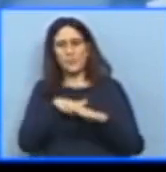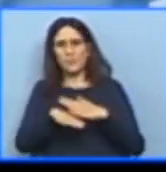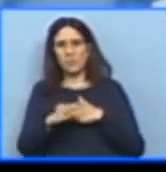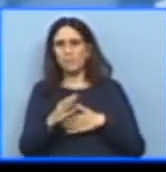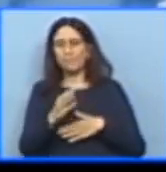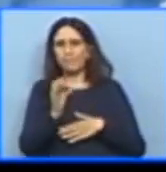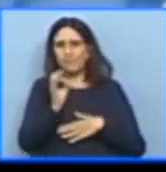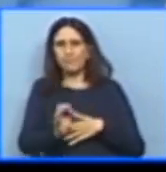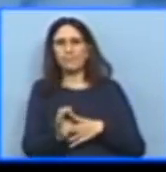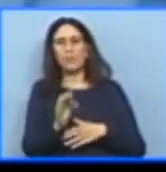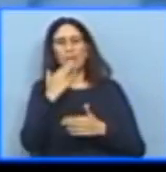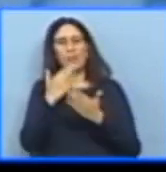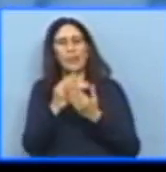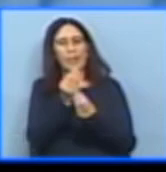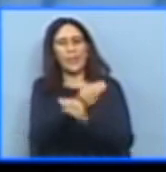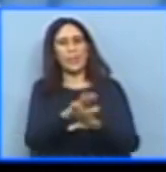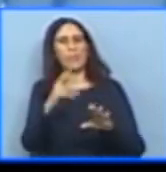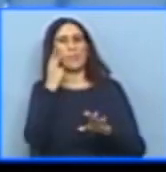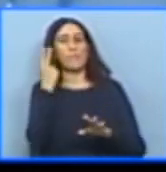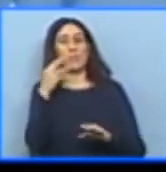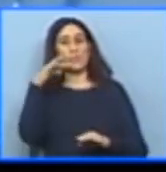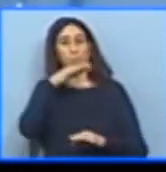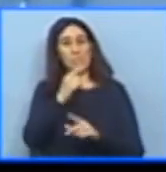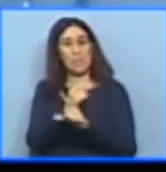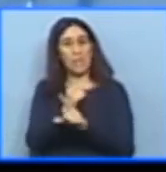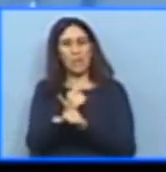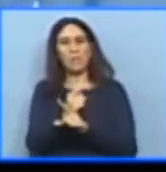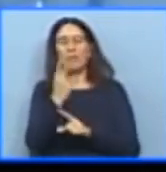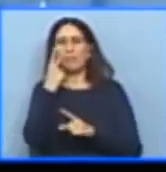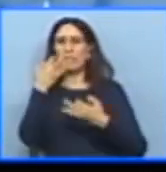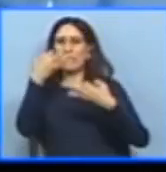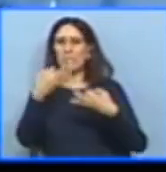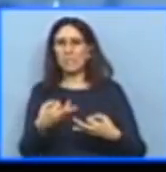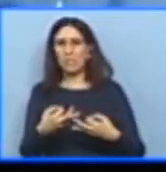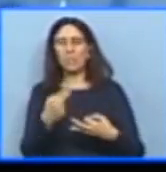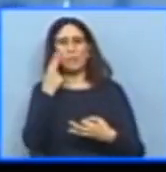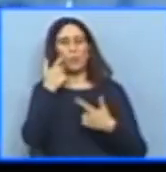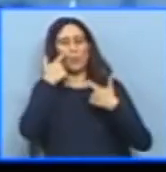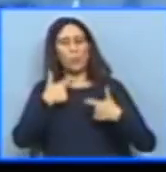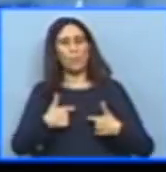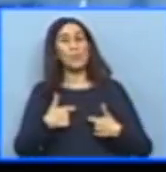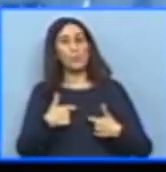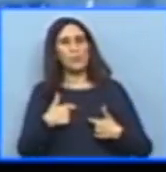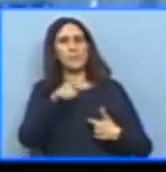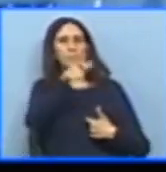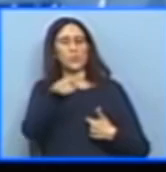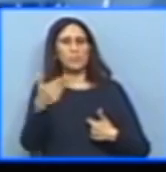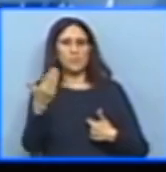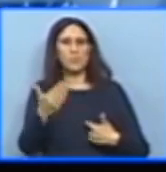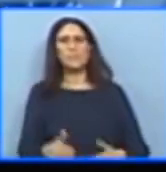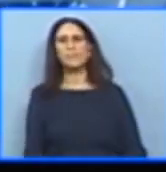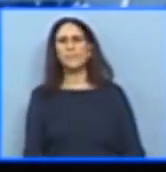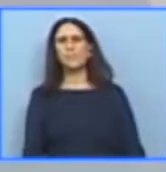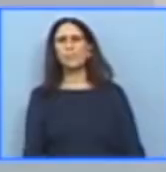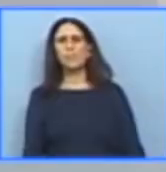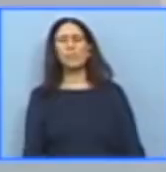a tornar vida dessas crianças dessas famílias uma vida digna de uma vida humana porque as pessoas também médico deve